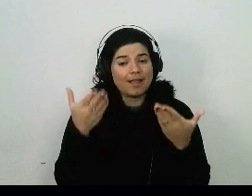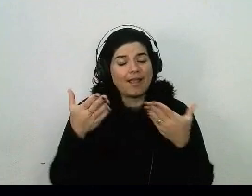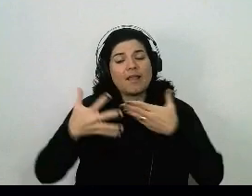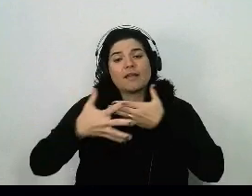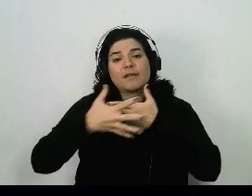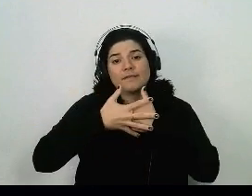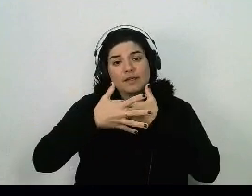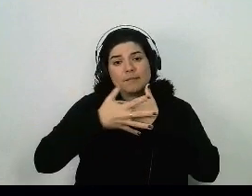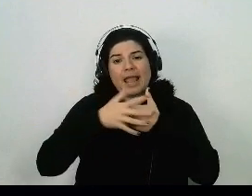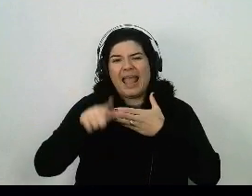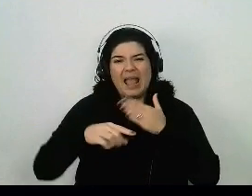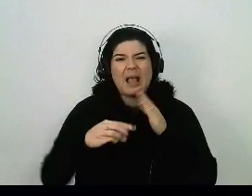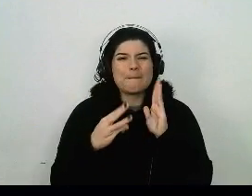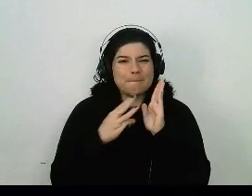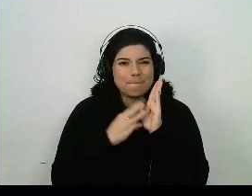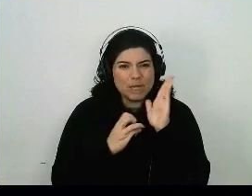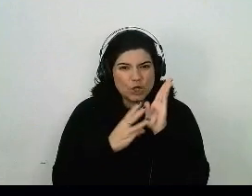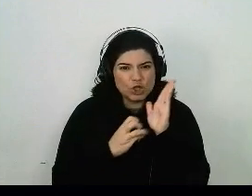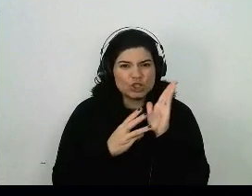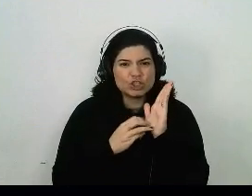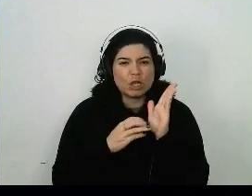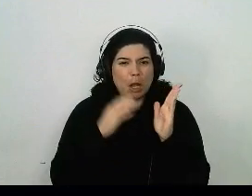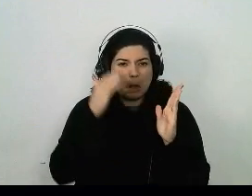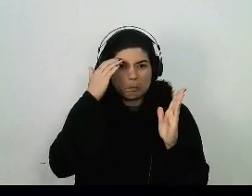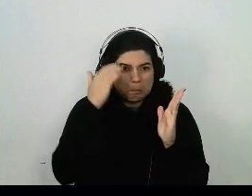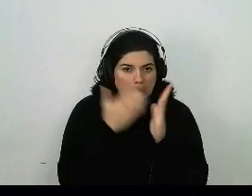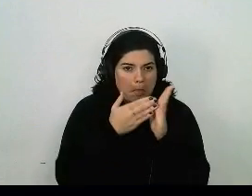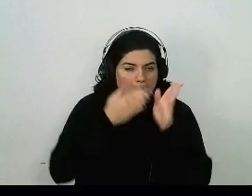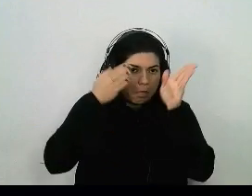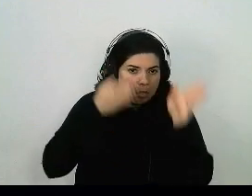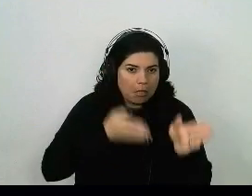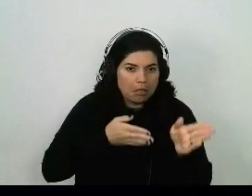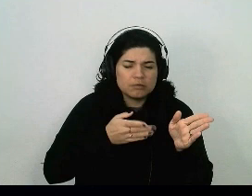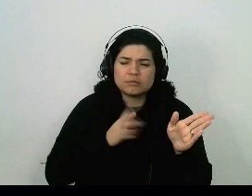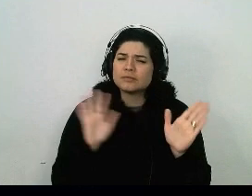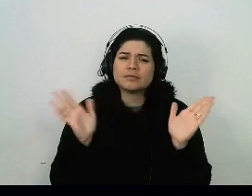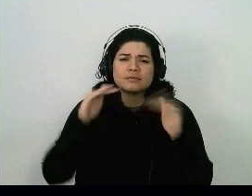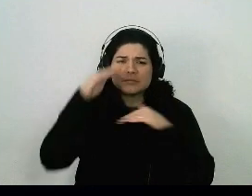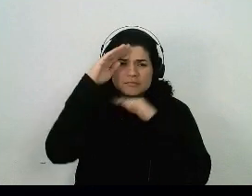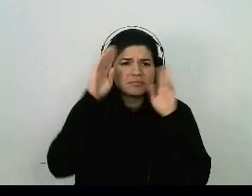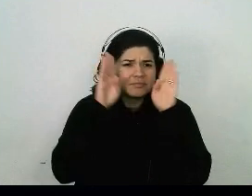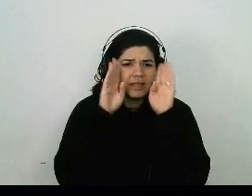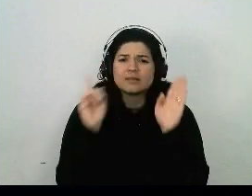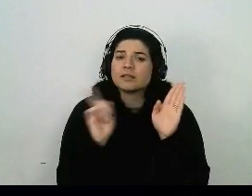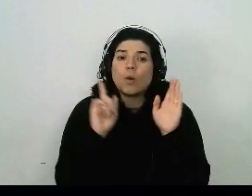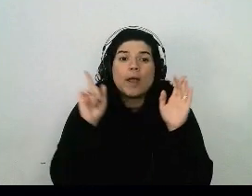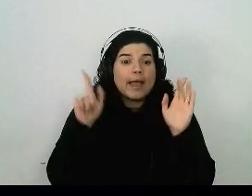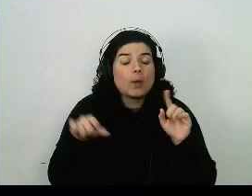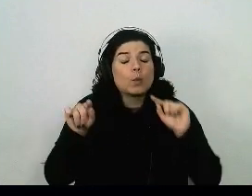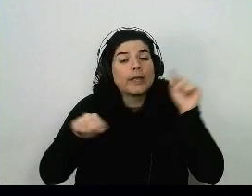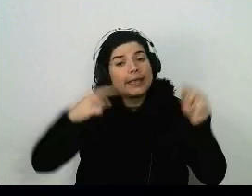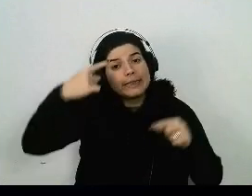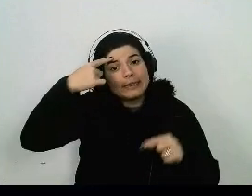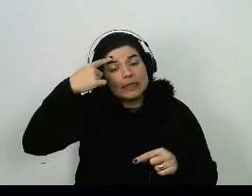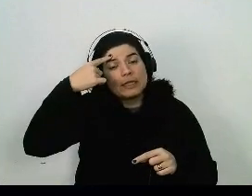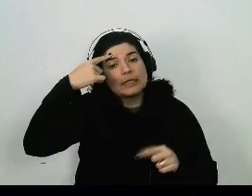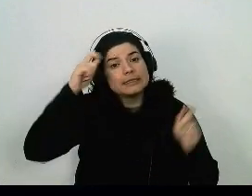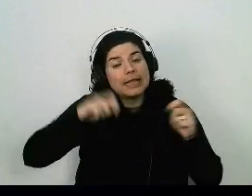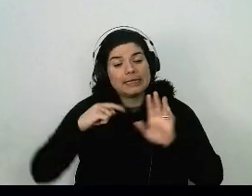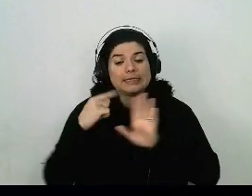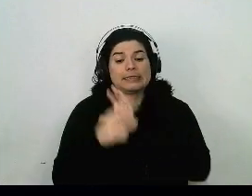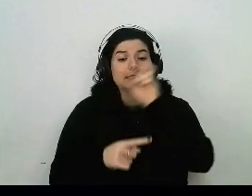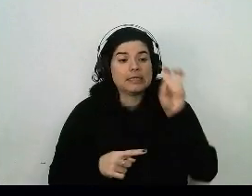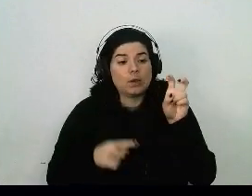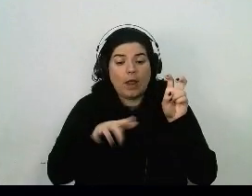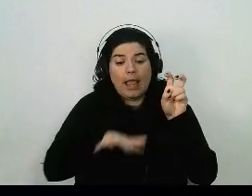metodologia não é uma Bíblia não é um negócio para ser seguido ao pé da letra é parte da ideia de que você tem essas cinco dimensões e que